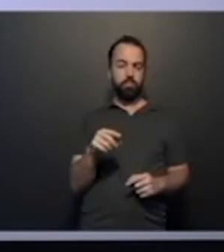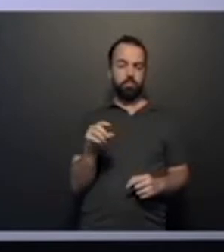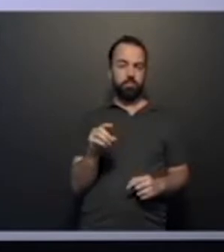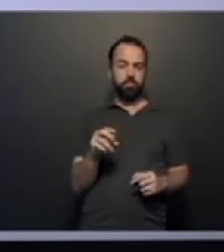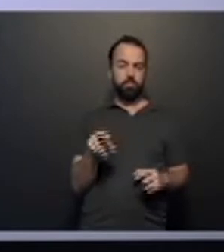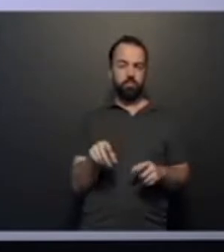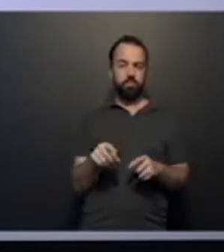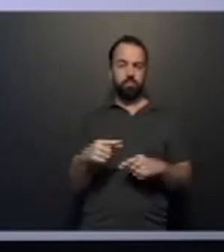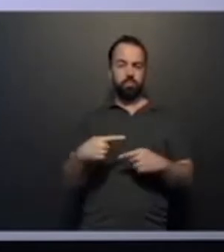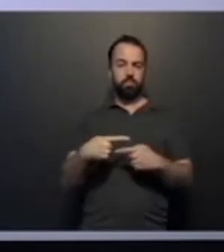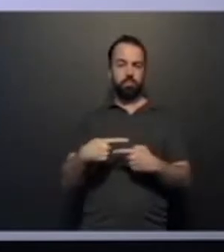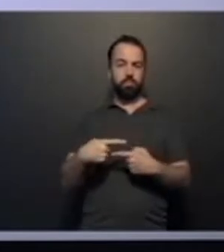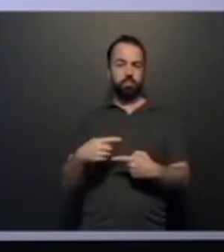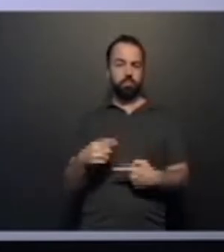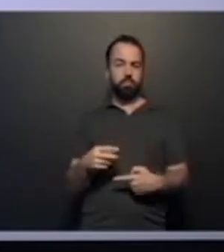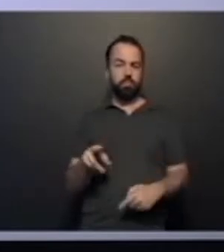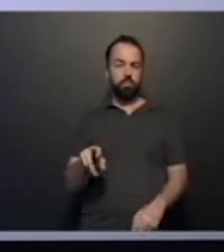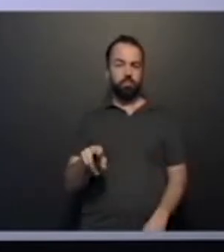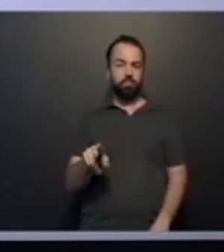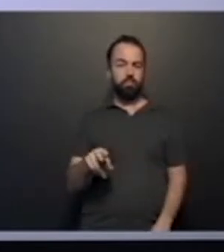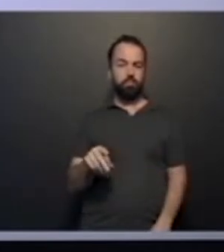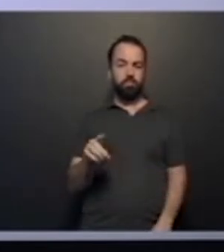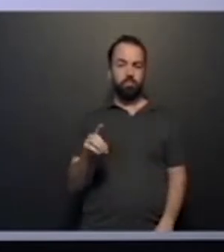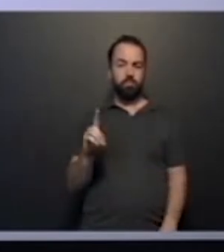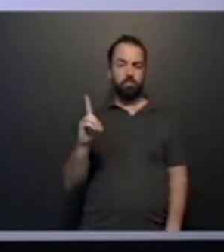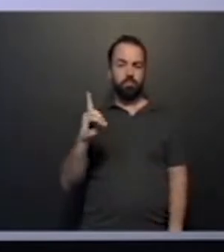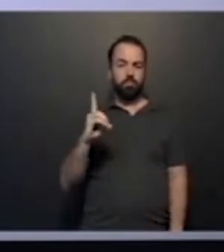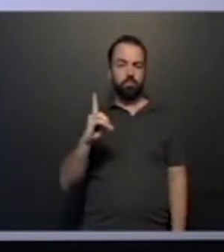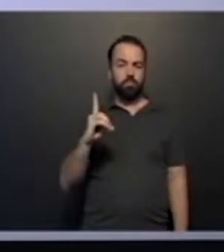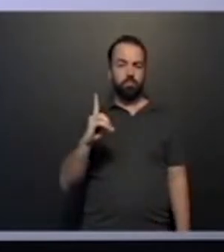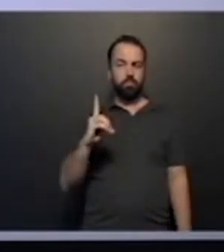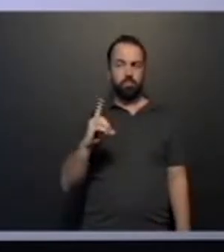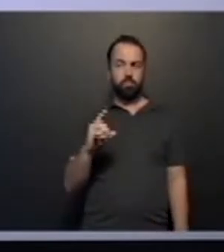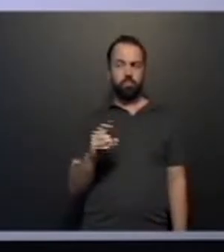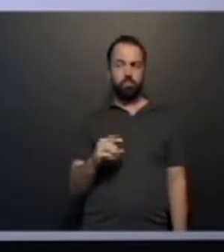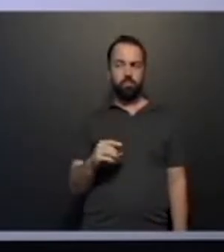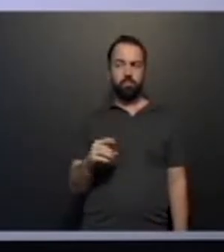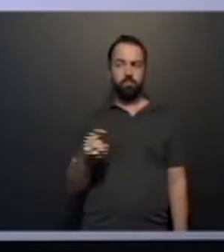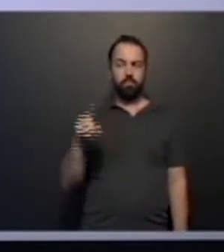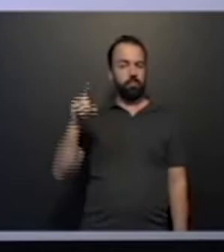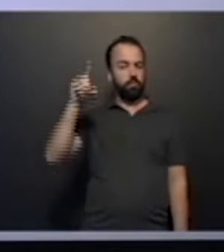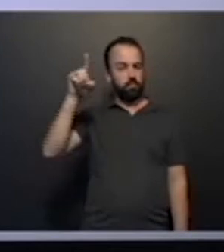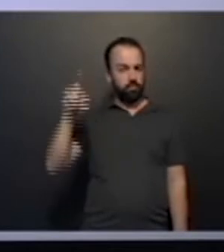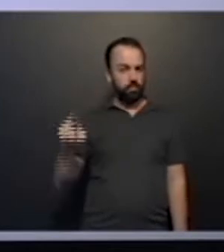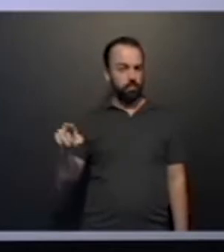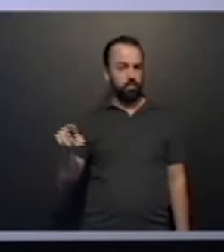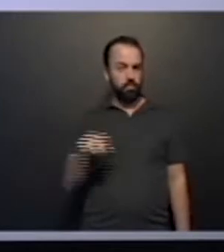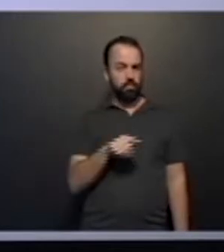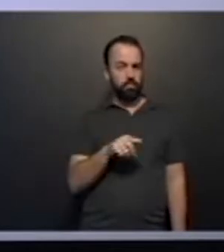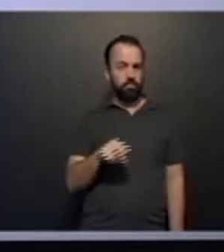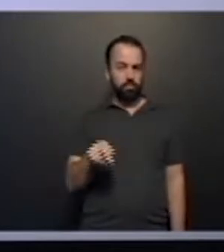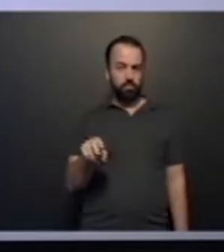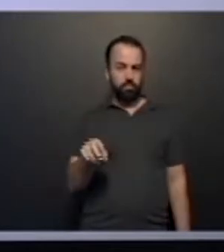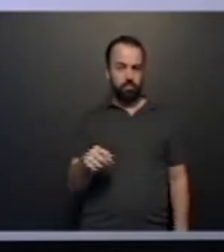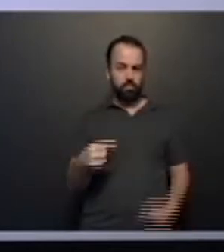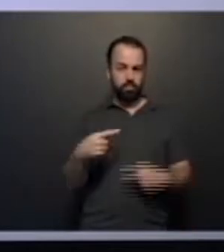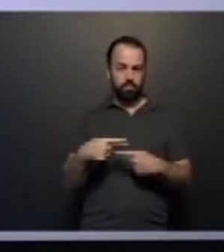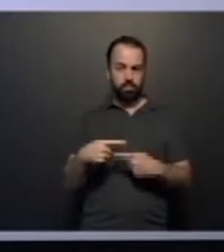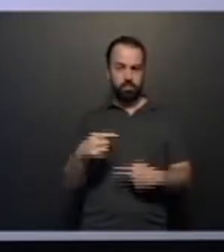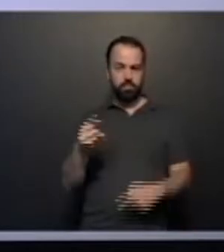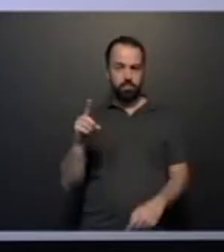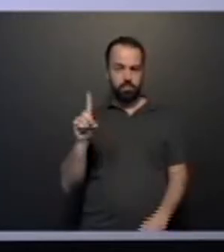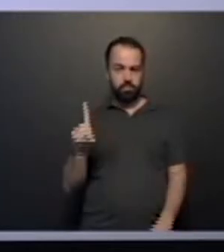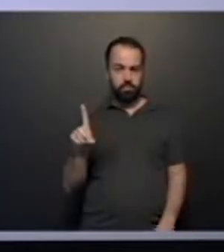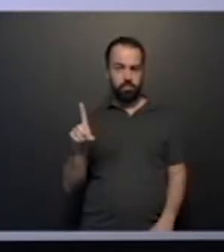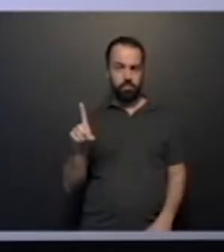quadrado cada cateto que são esses dois lados vale um então eu